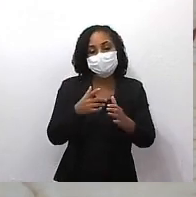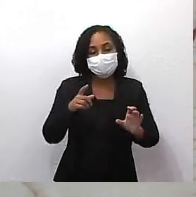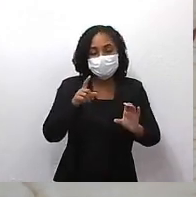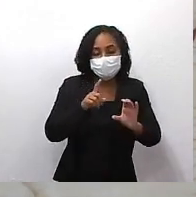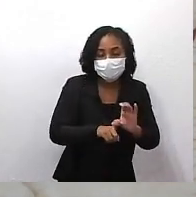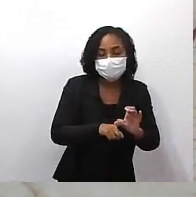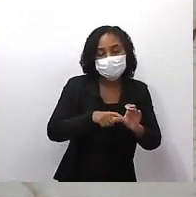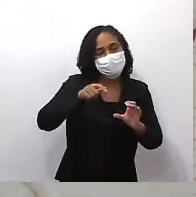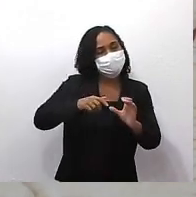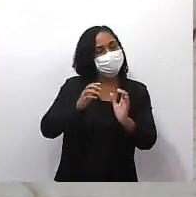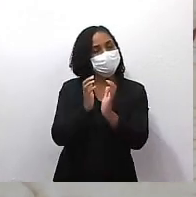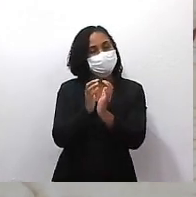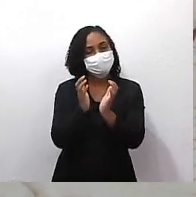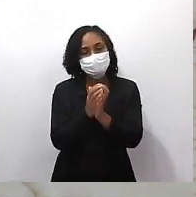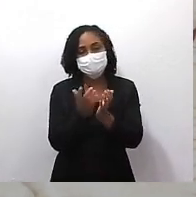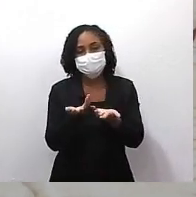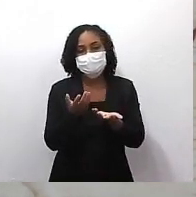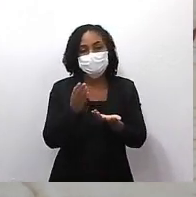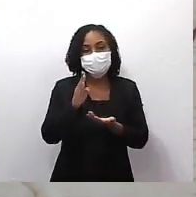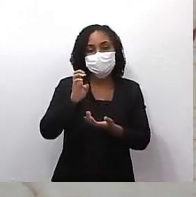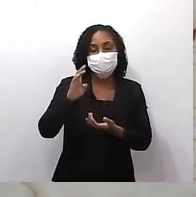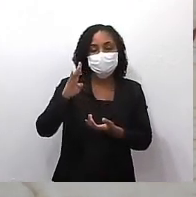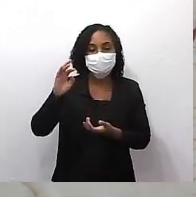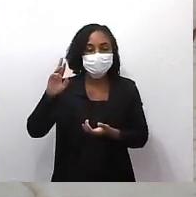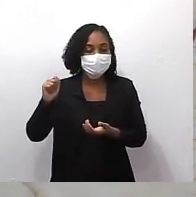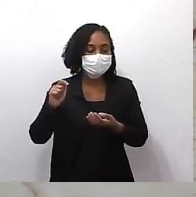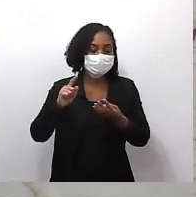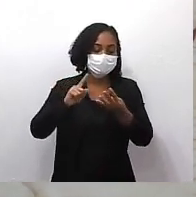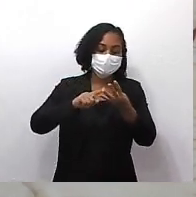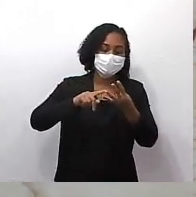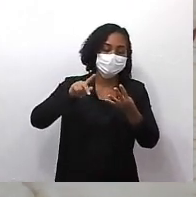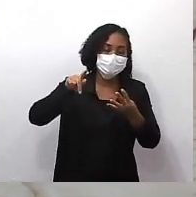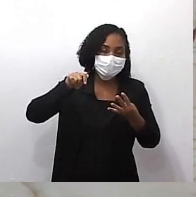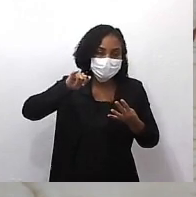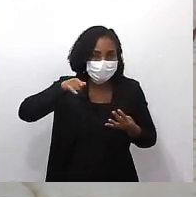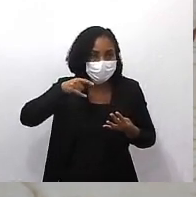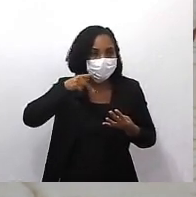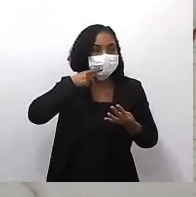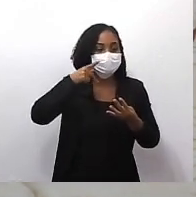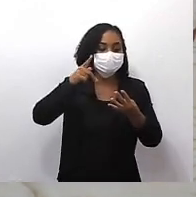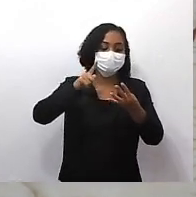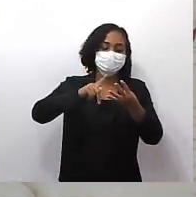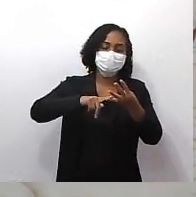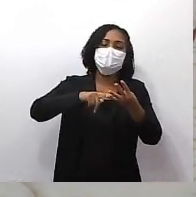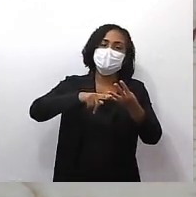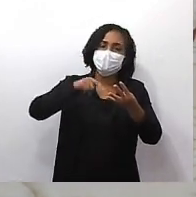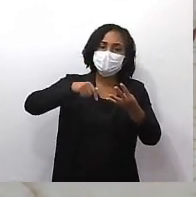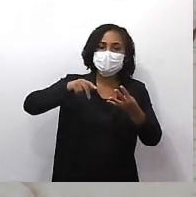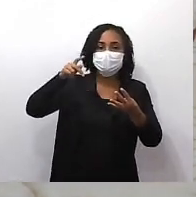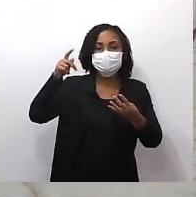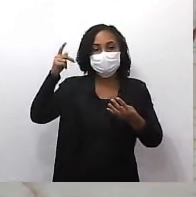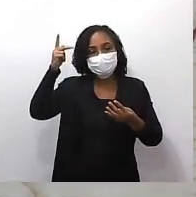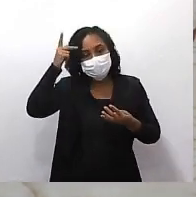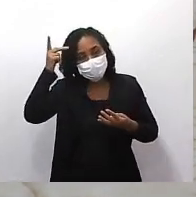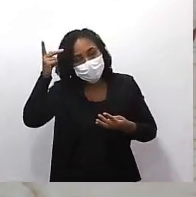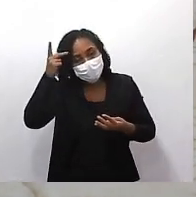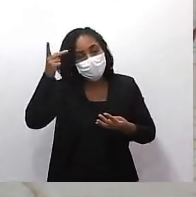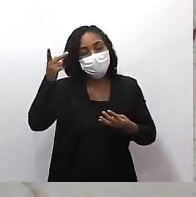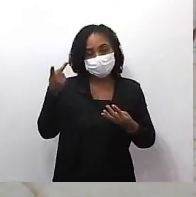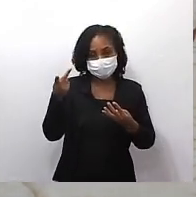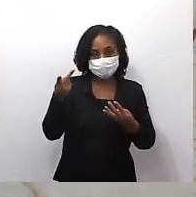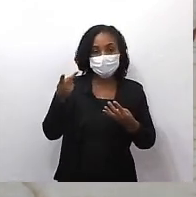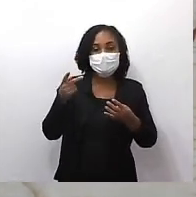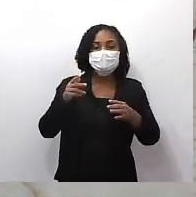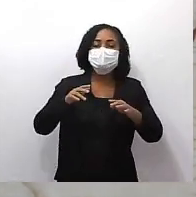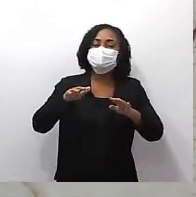seja o Recife, ao Capibaribe, ao Bibiribe, seja João Pessoa, ao Rio Paraíba, né? Seja o próprio São Paulo, ao Rio Tietê. Então,